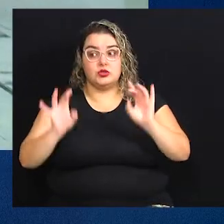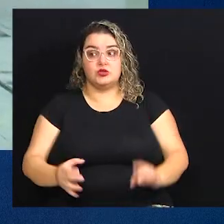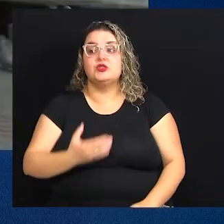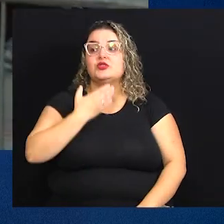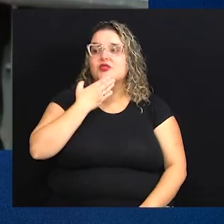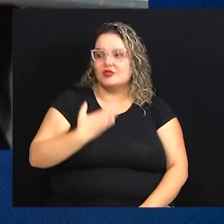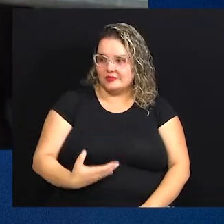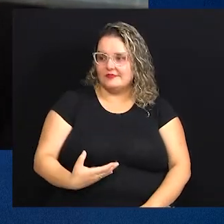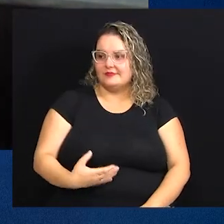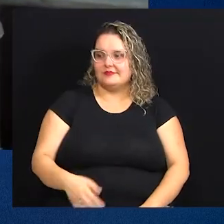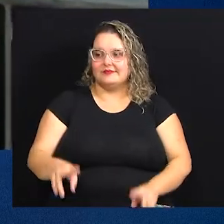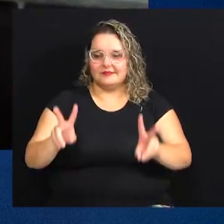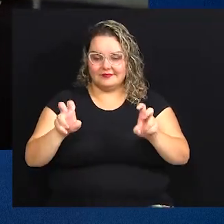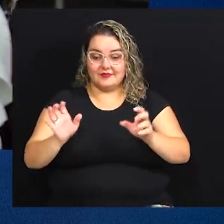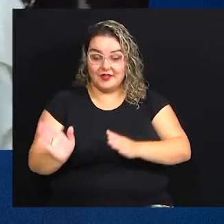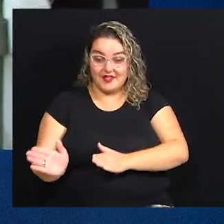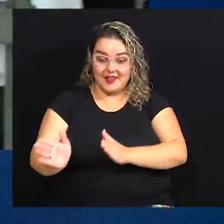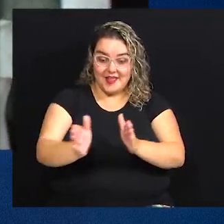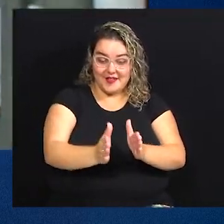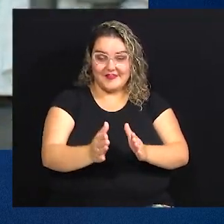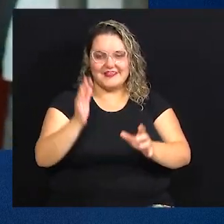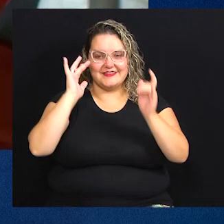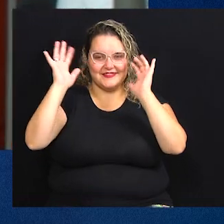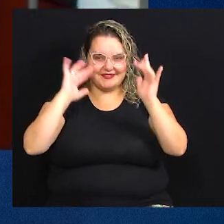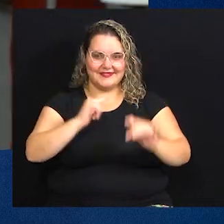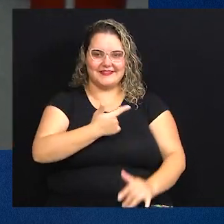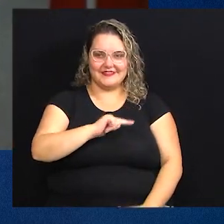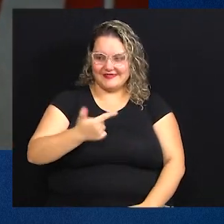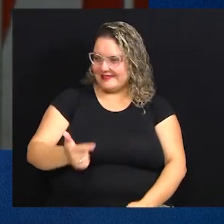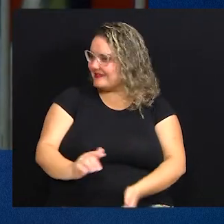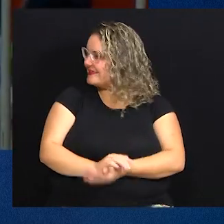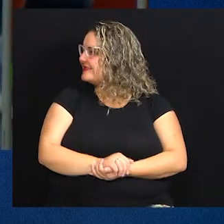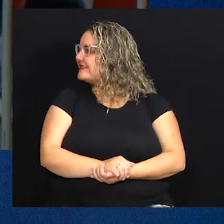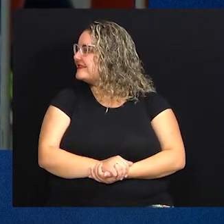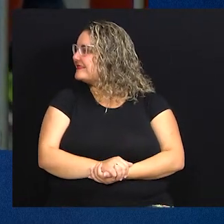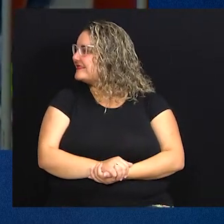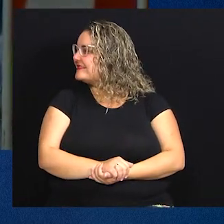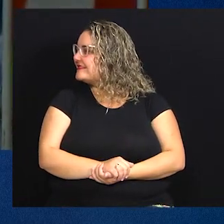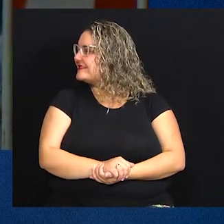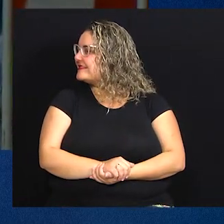de Natal chamado Caminho dos Sonhos de 2022.